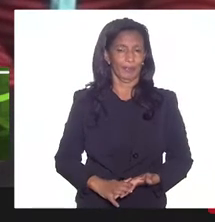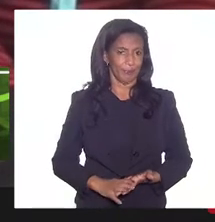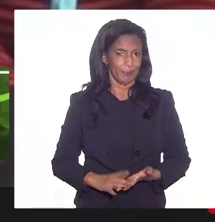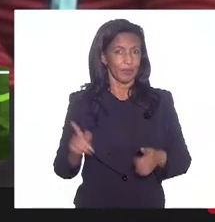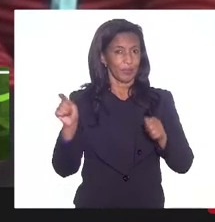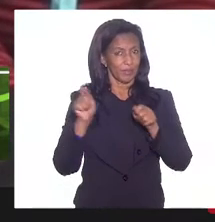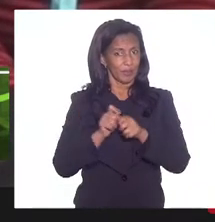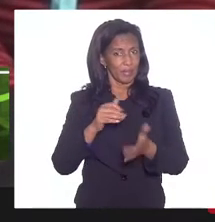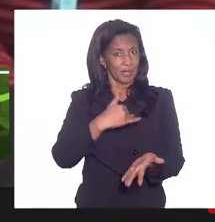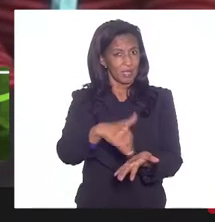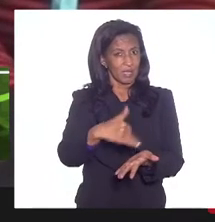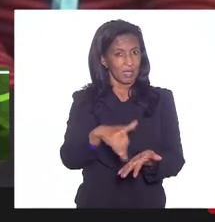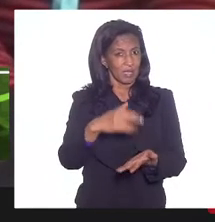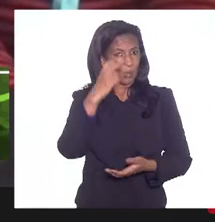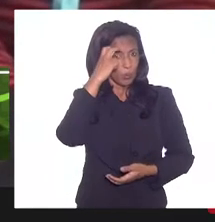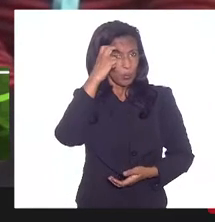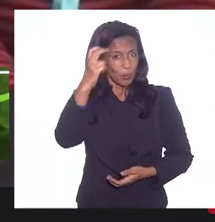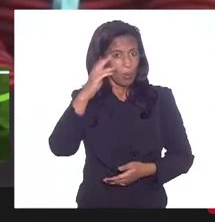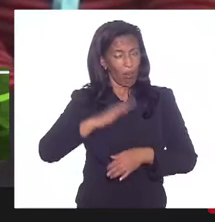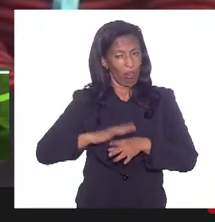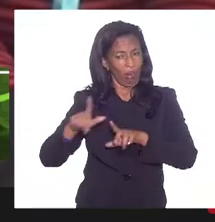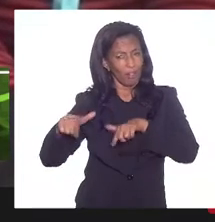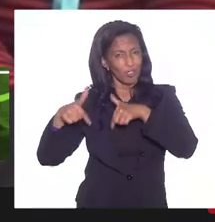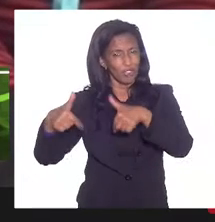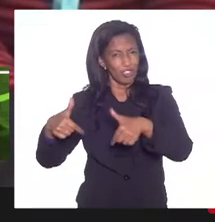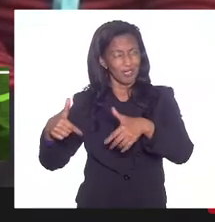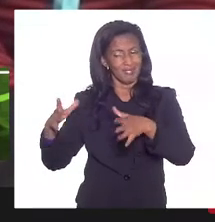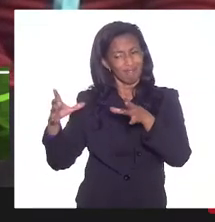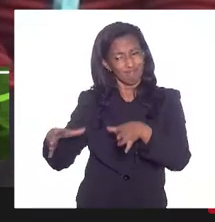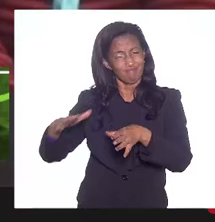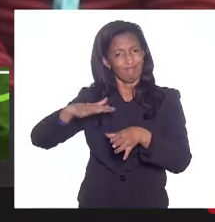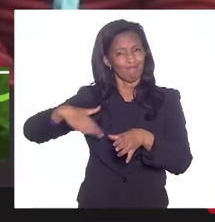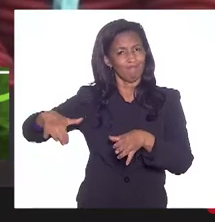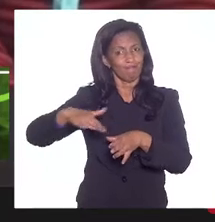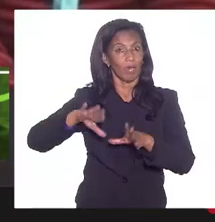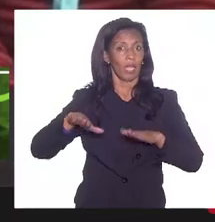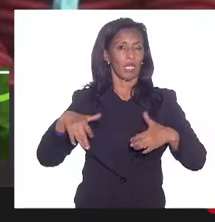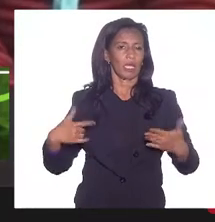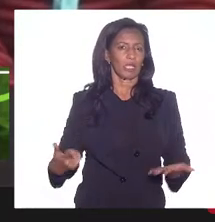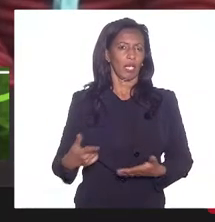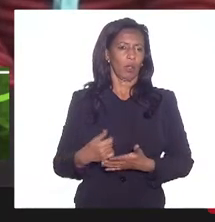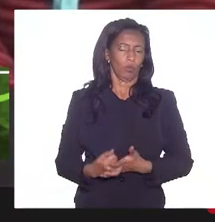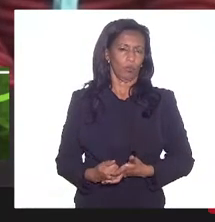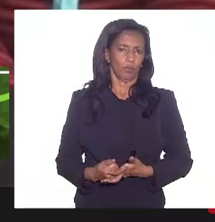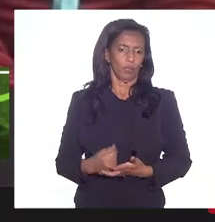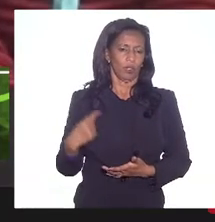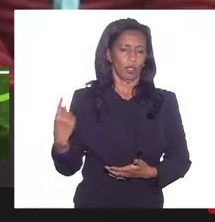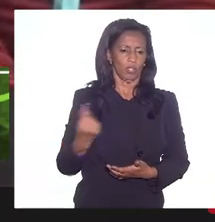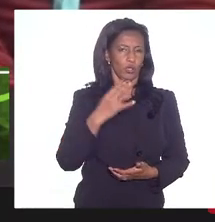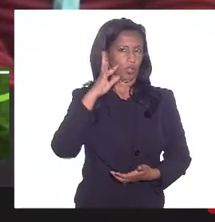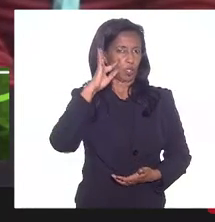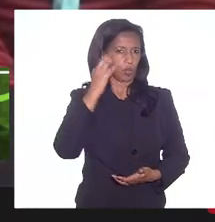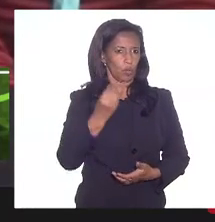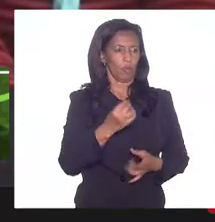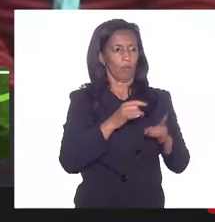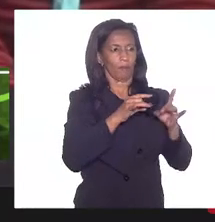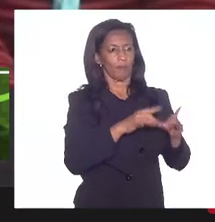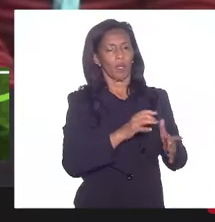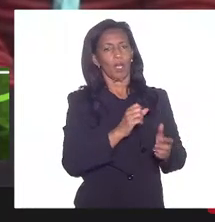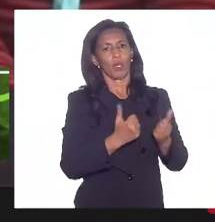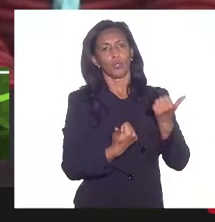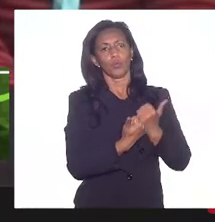Secretaria de Cultura atuar nessa área foi então que nós abrimos mão de uma subsecretaria de